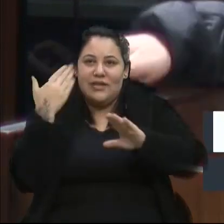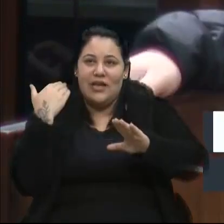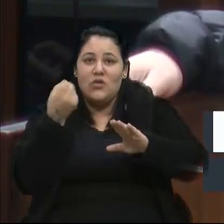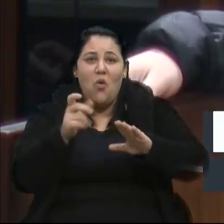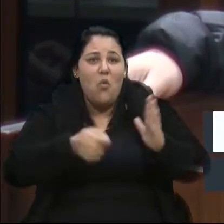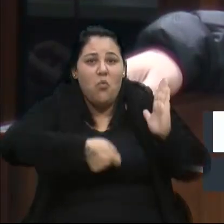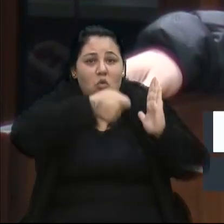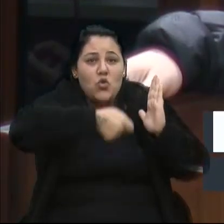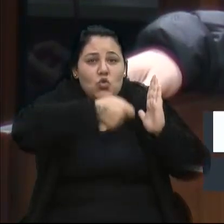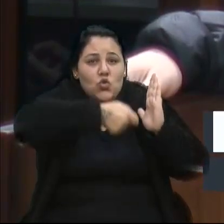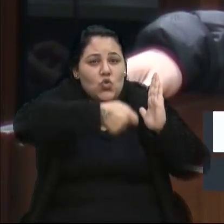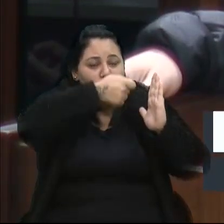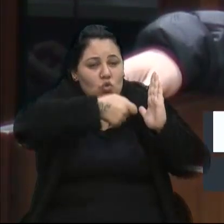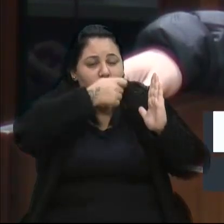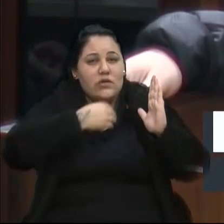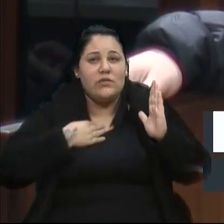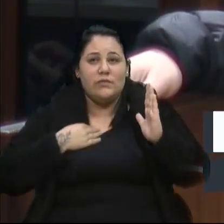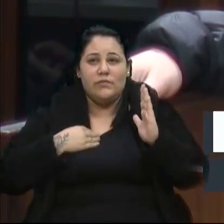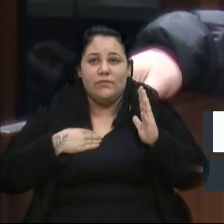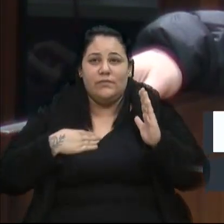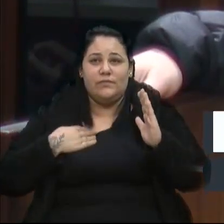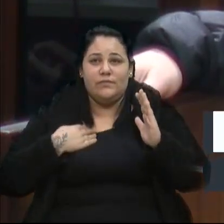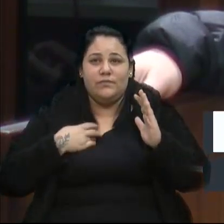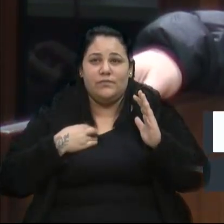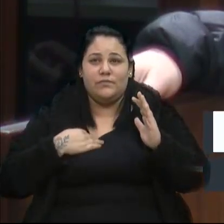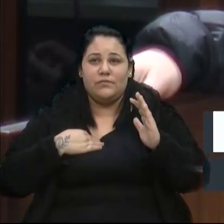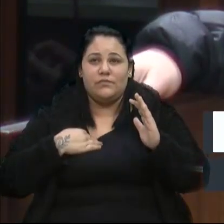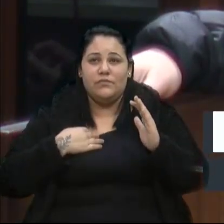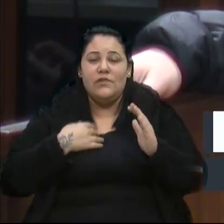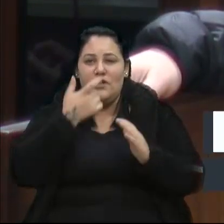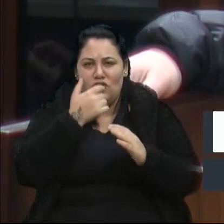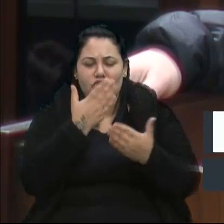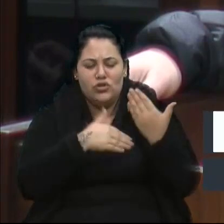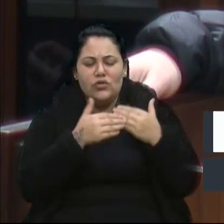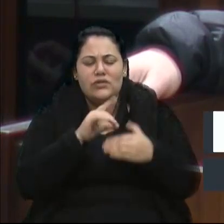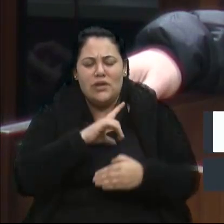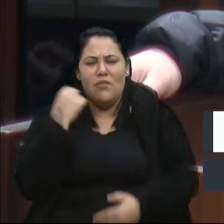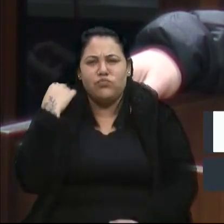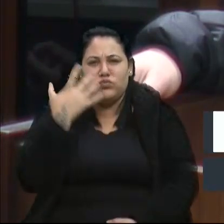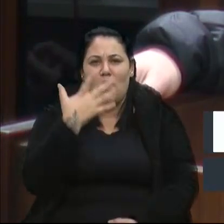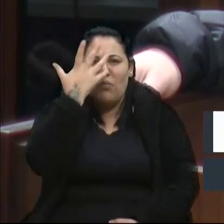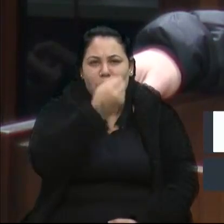rolinho. Então, acho que todo mundo aqui tem uma história bonita de vida.